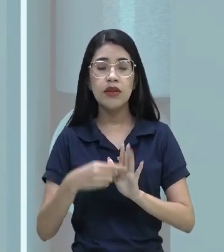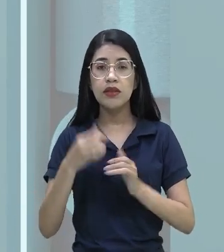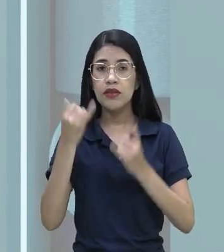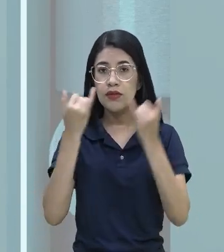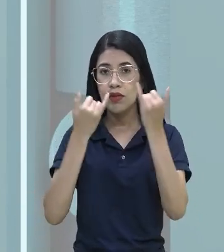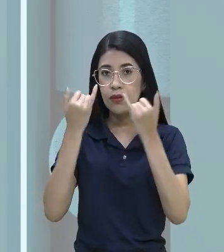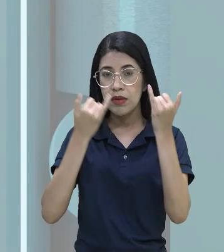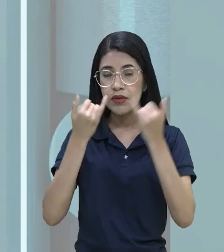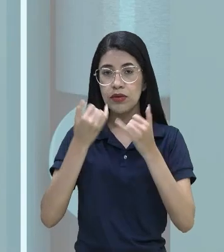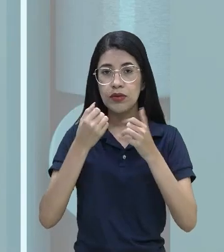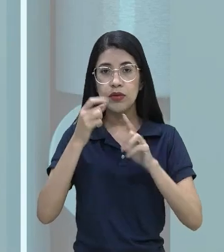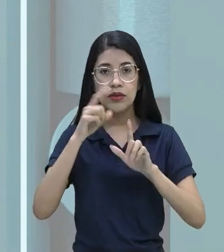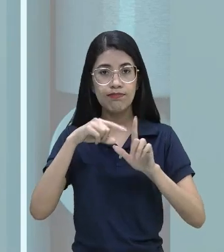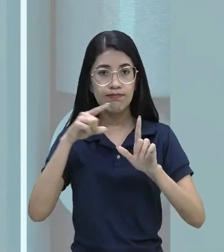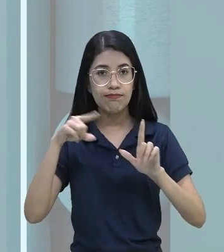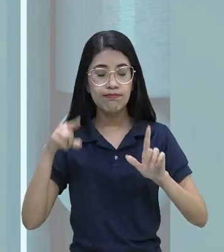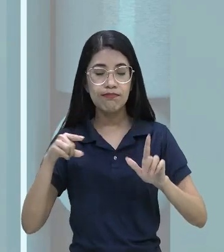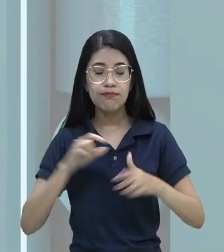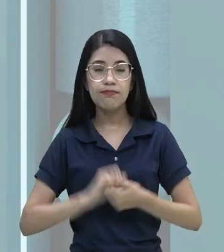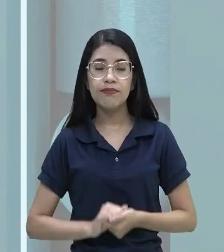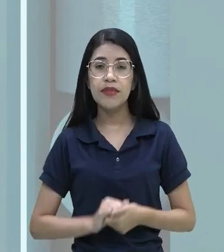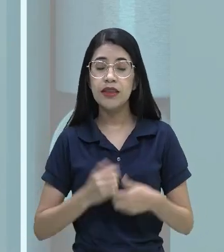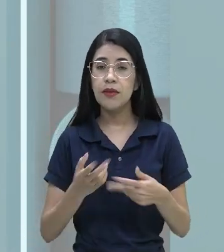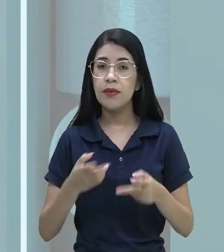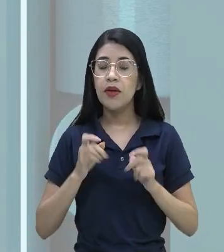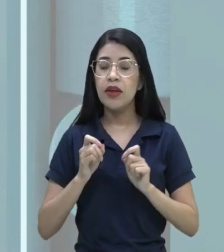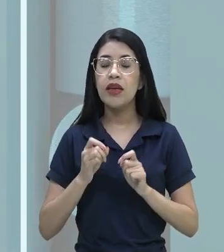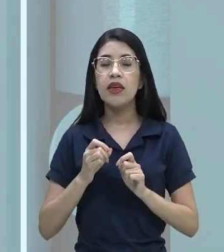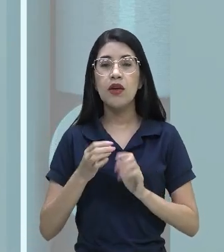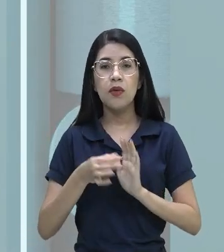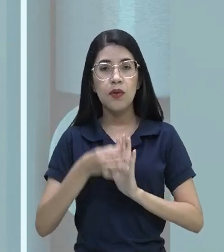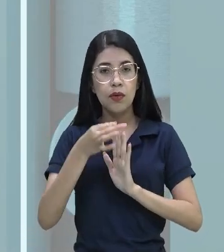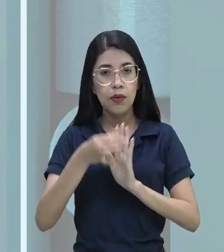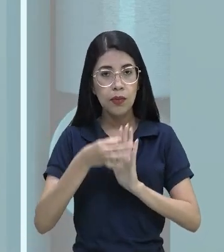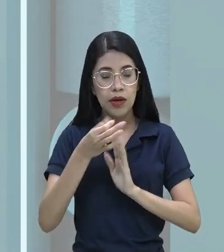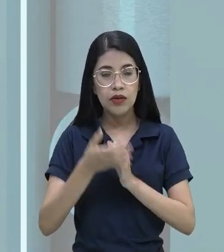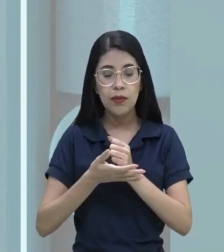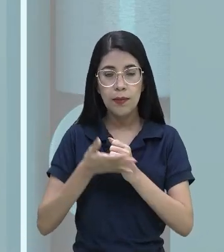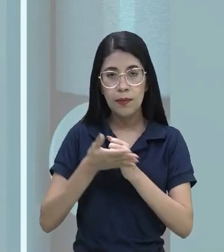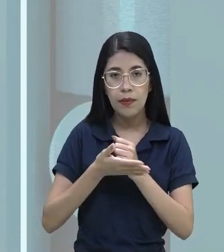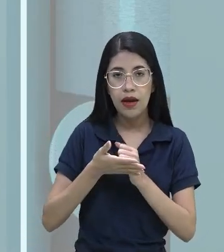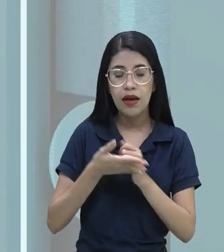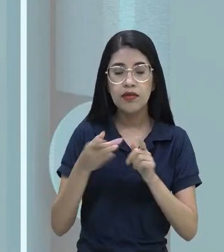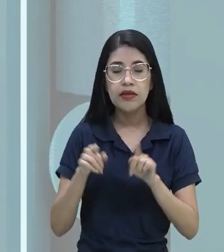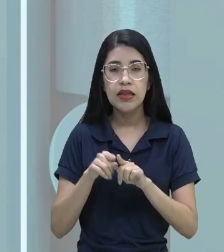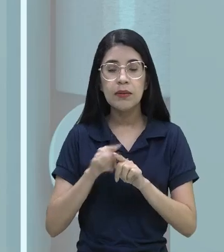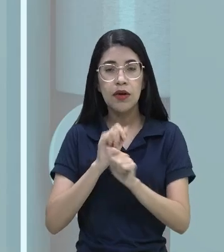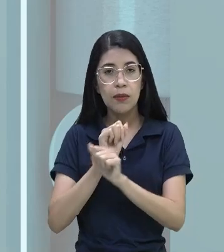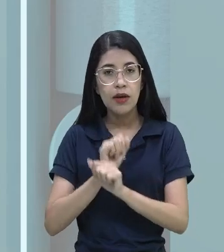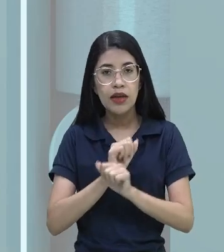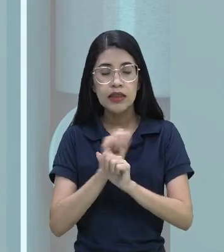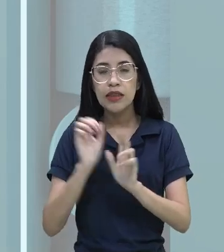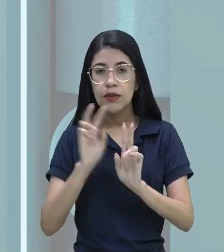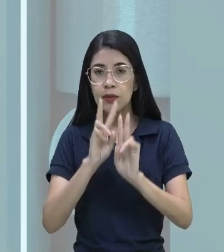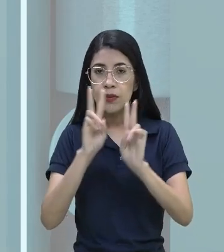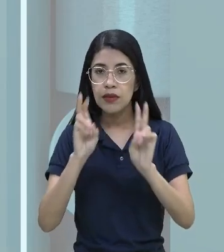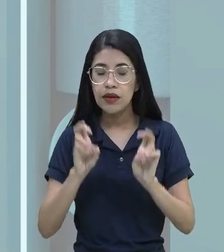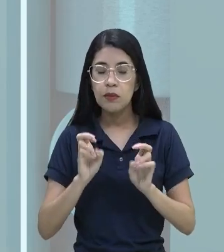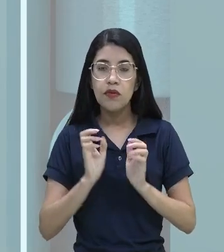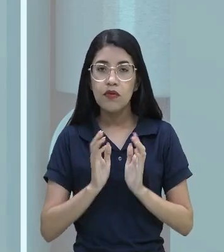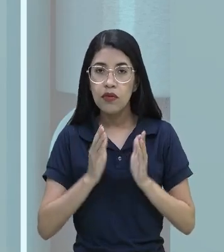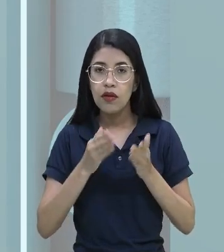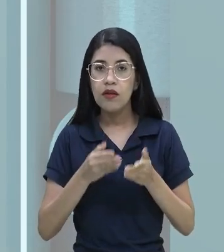com esse dado numérico eu argumento em favor do meu posicionamento relacionado a este tema